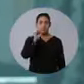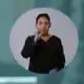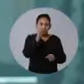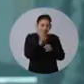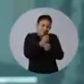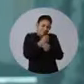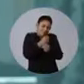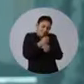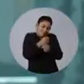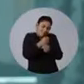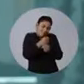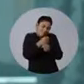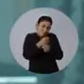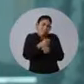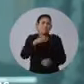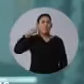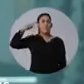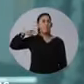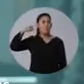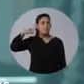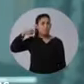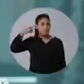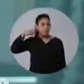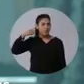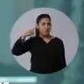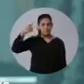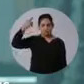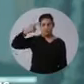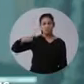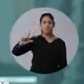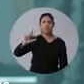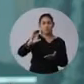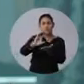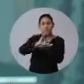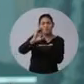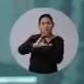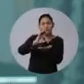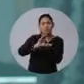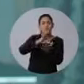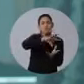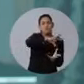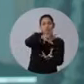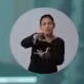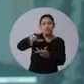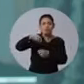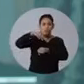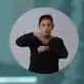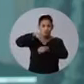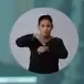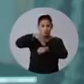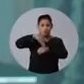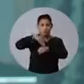Durante 8 anos, fui deputado federal, considerado campeão em trazer recursos e emendas para todos os municípios,